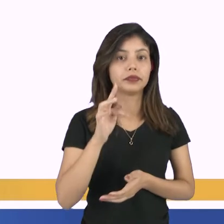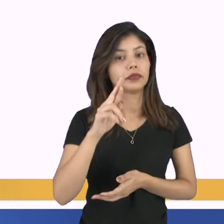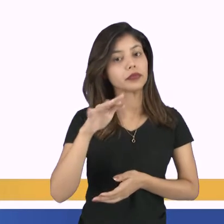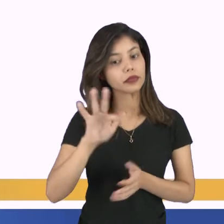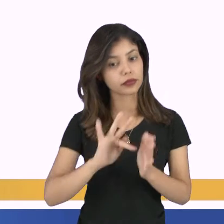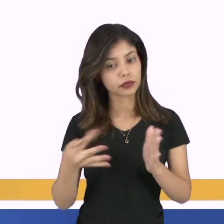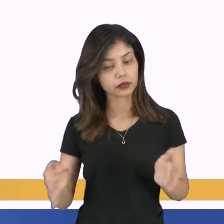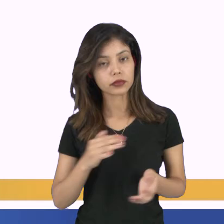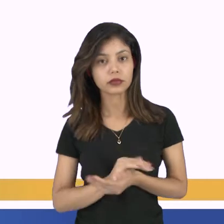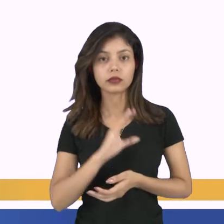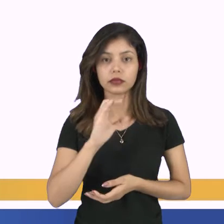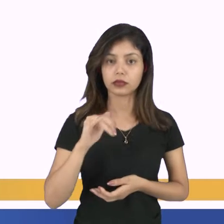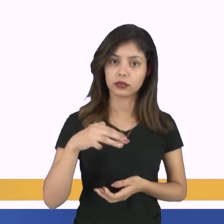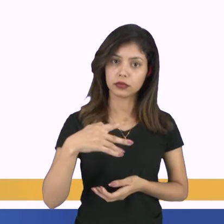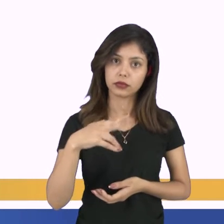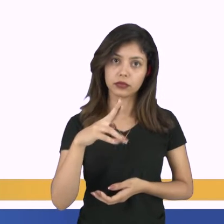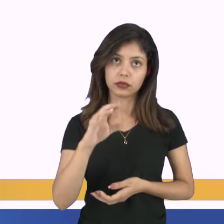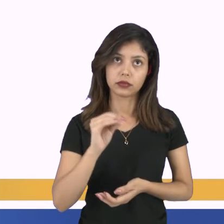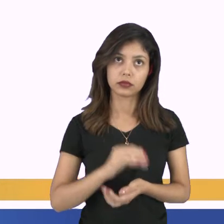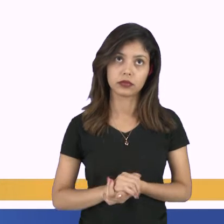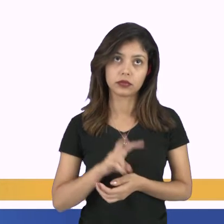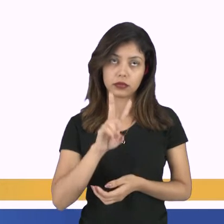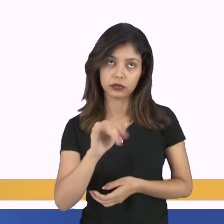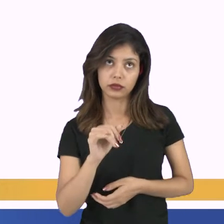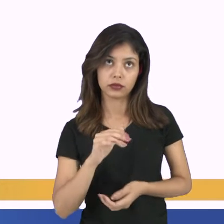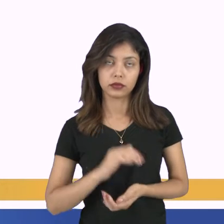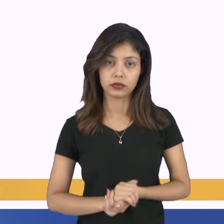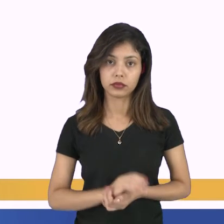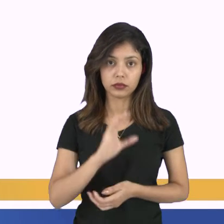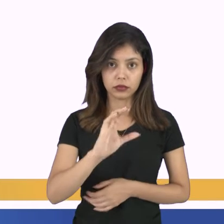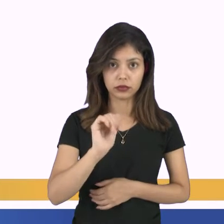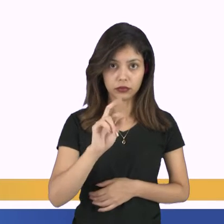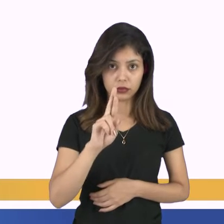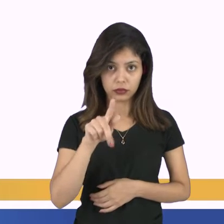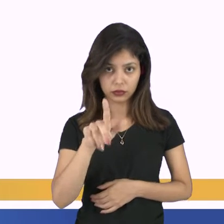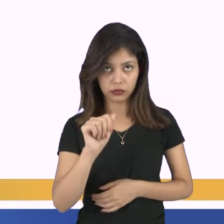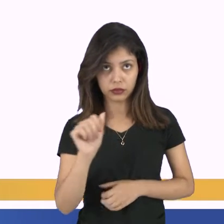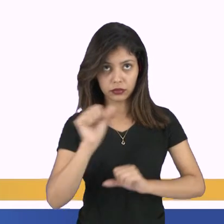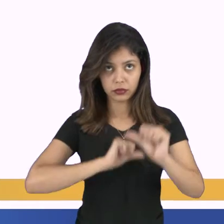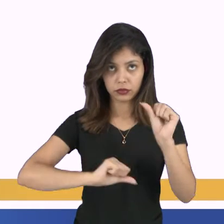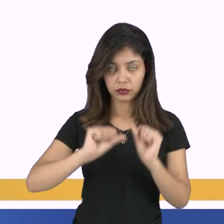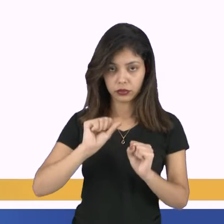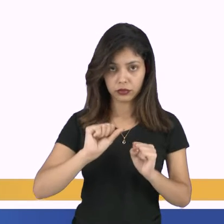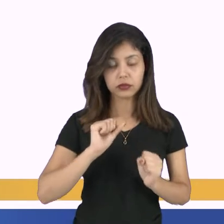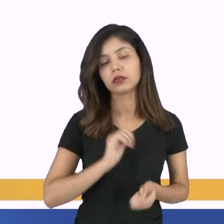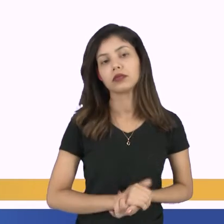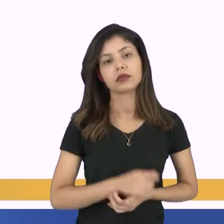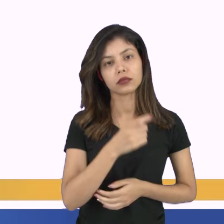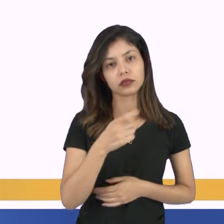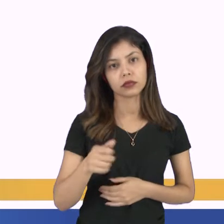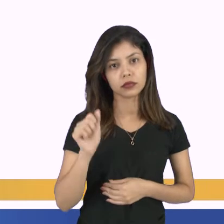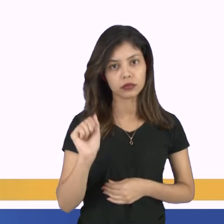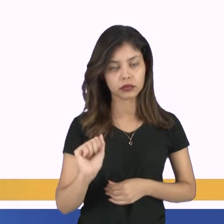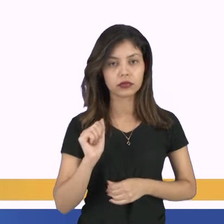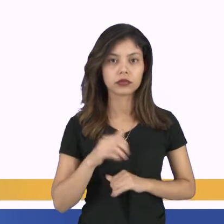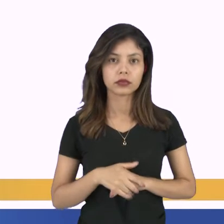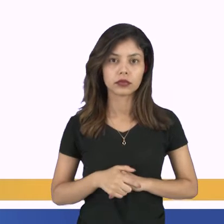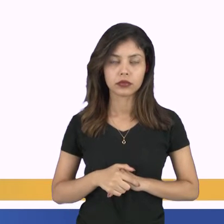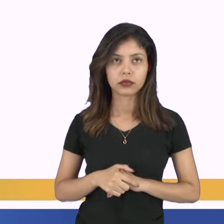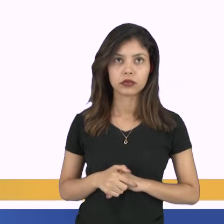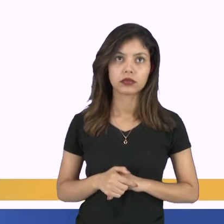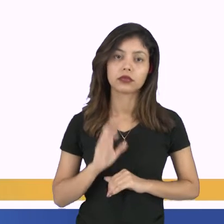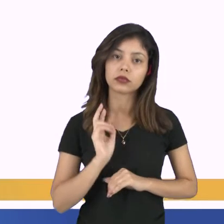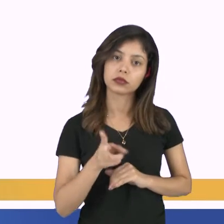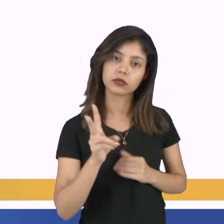nós vamos pegar a carga do cátion e transformar em índice do ânion e assim